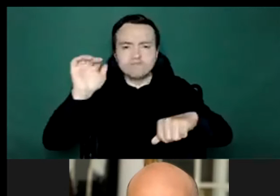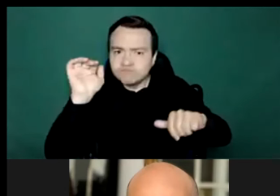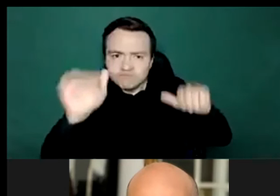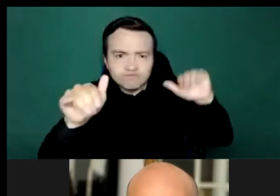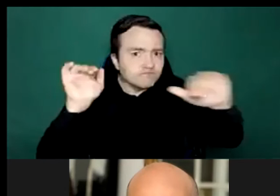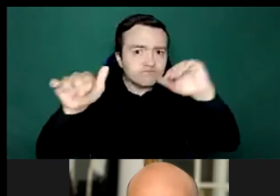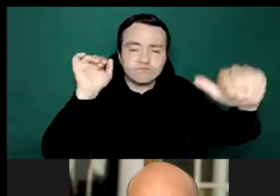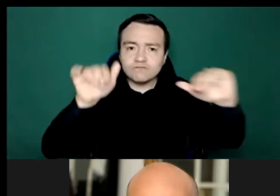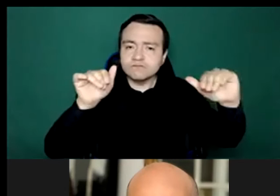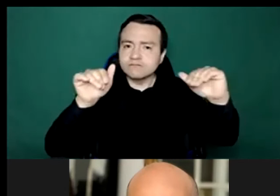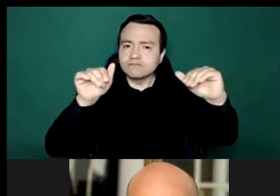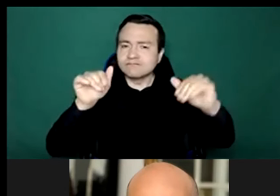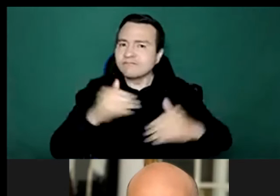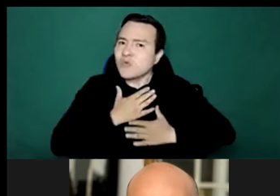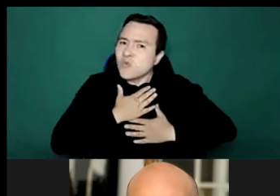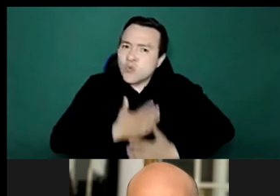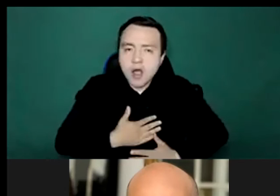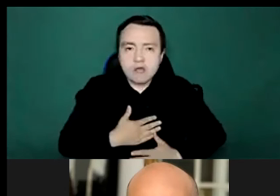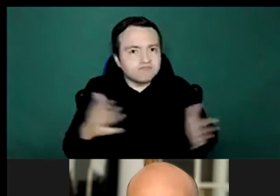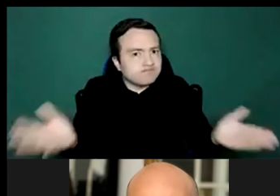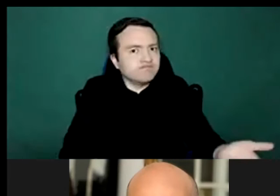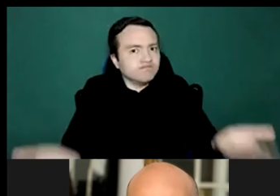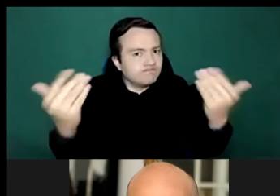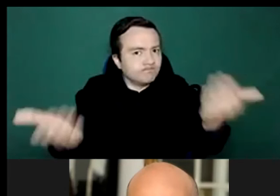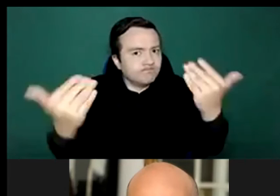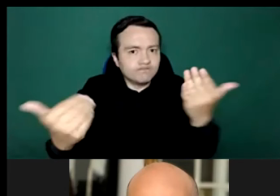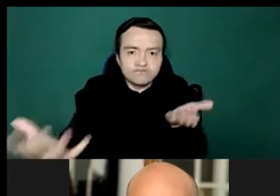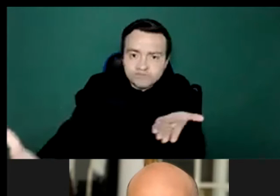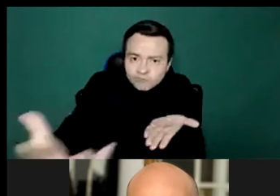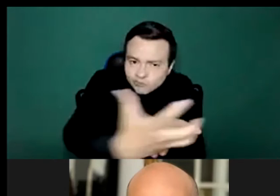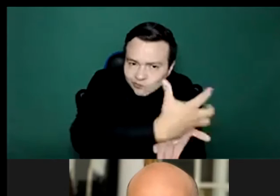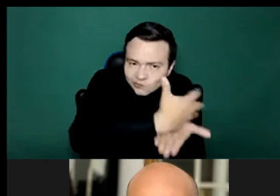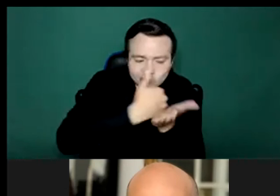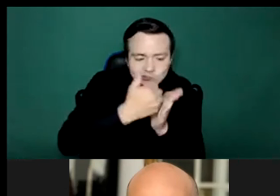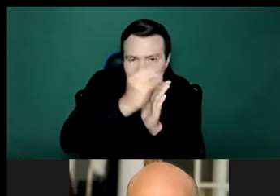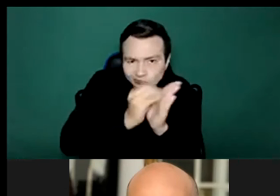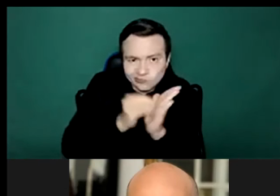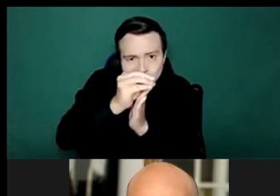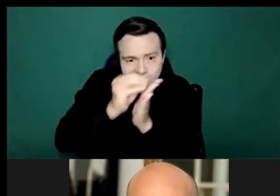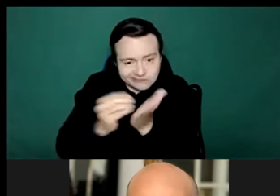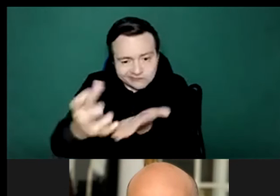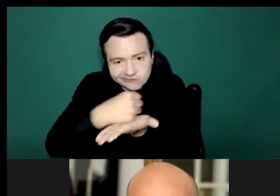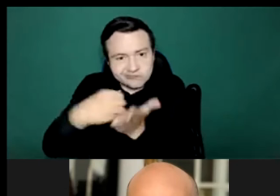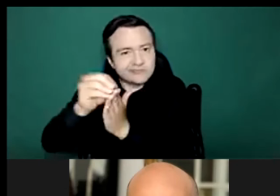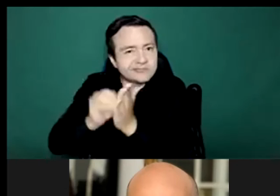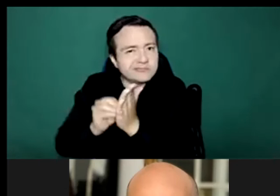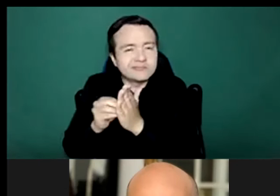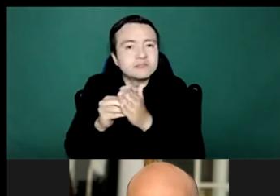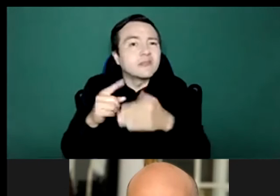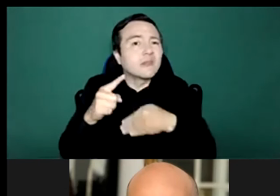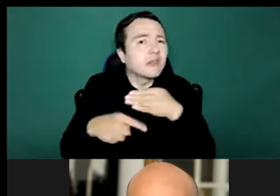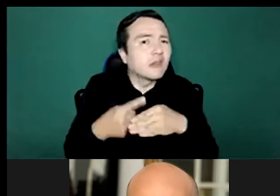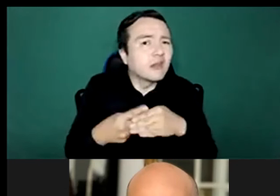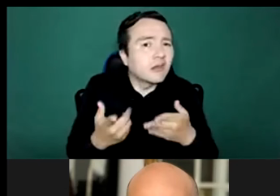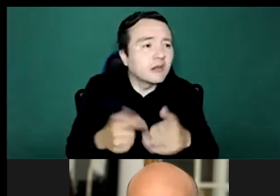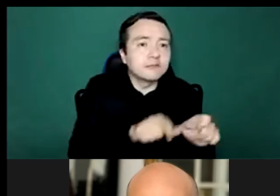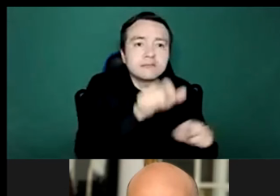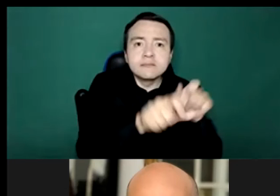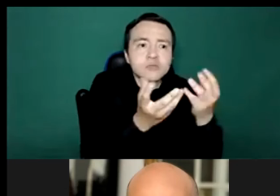compartilhar. Aumentar a evidência e conhecimento sobre como as populações mais vulneráveis